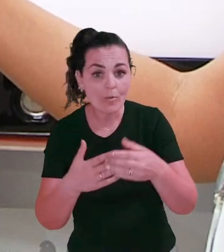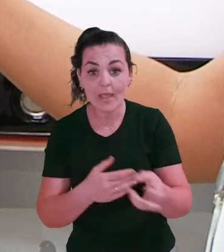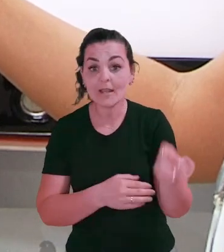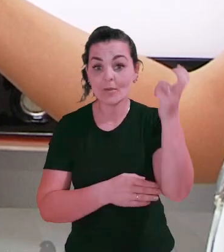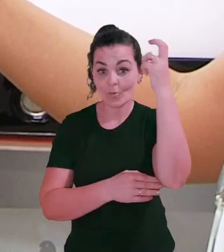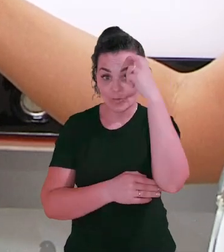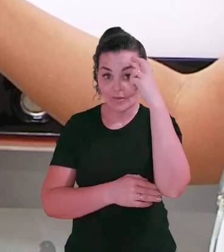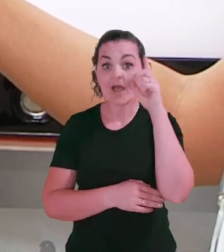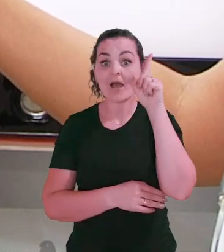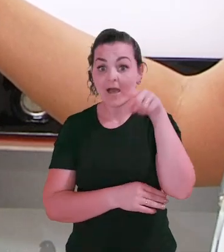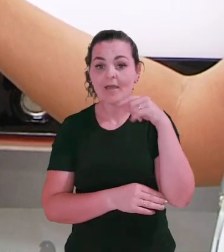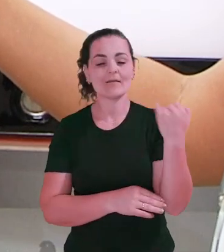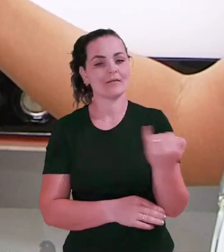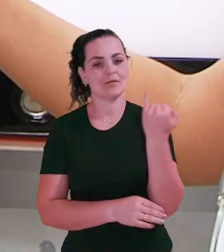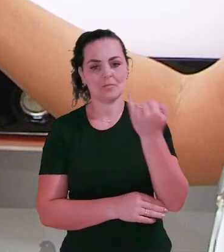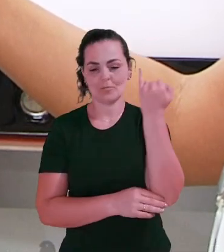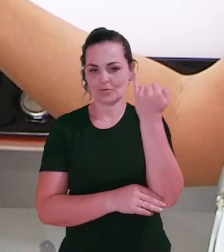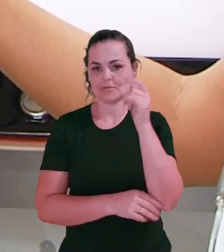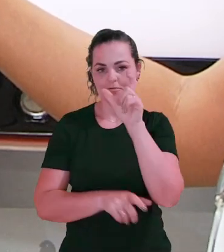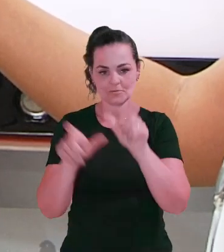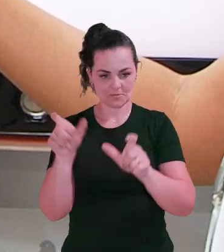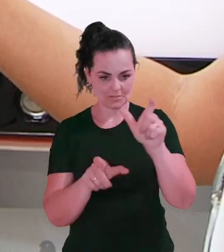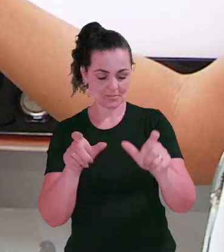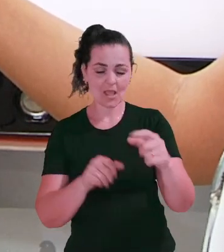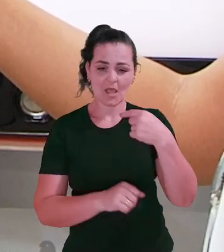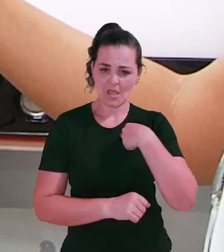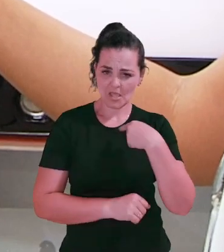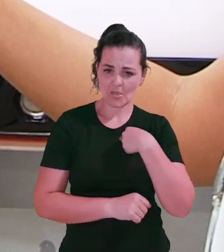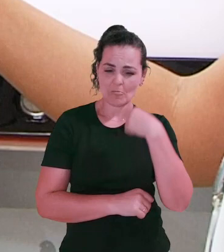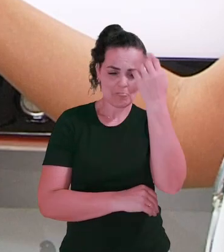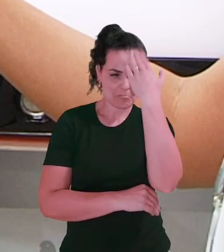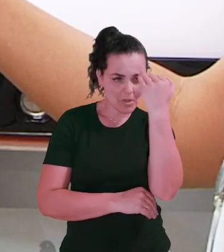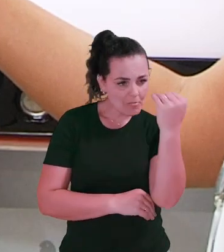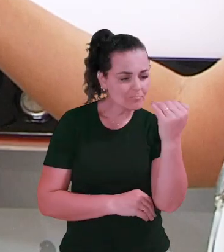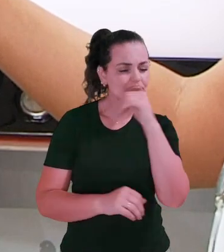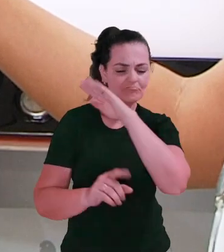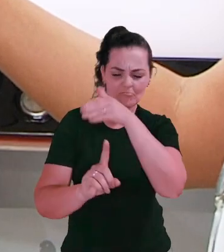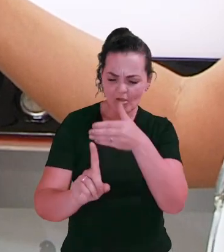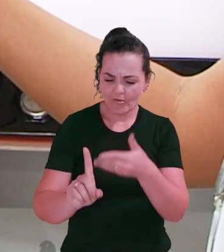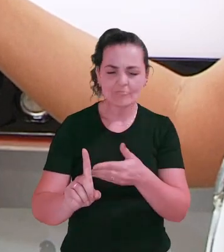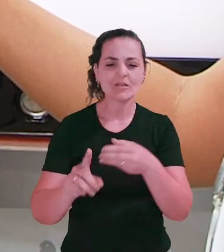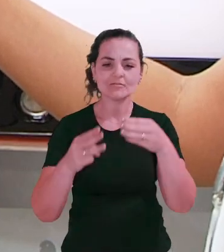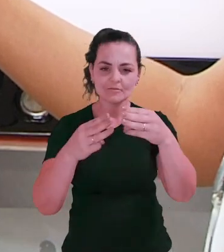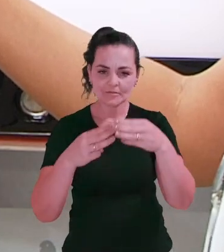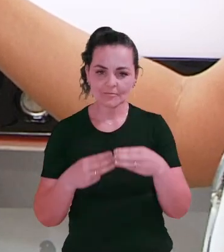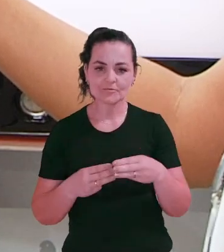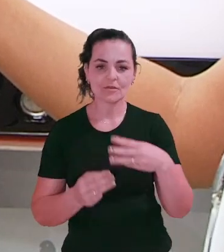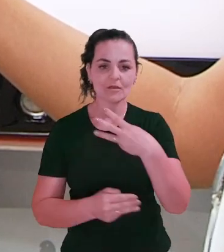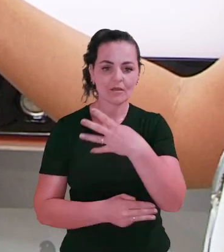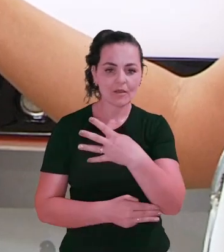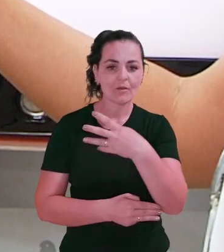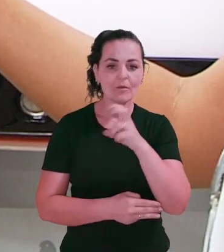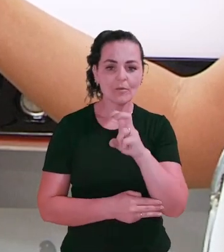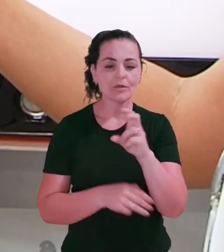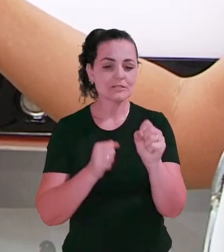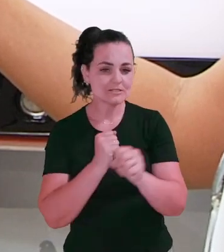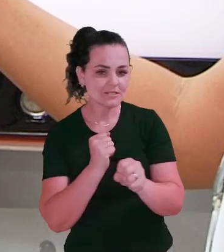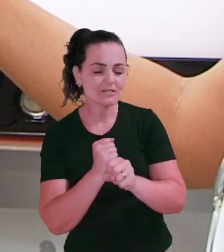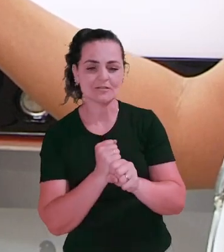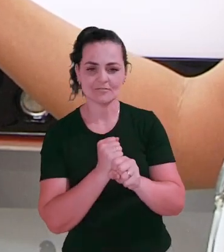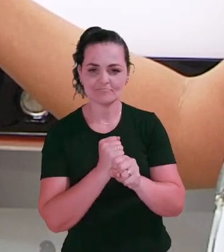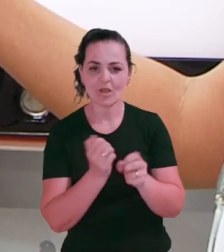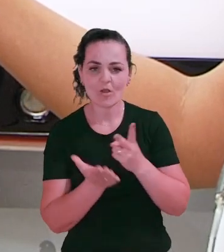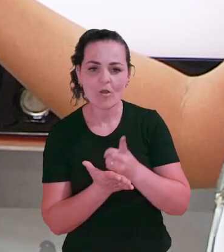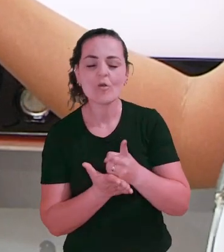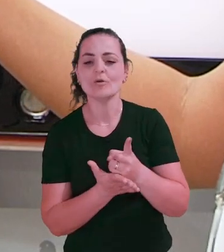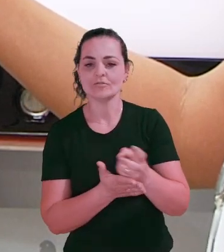cultura não só alemã ela é importante para as pessoas então eu me sinto honrado em receber essa emoção pelos